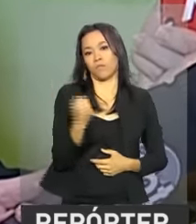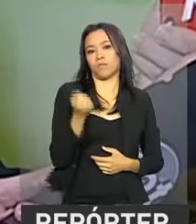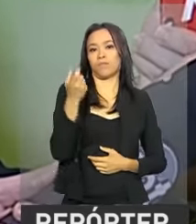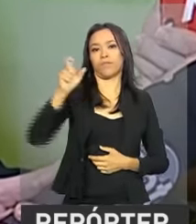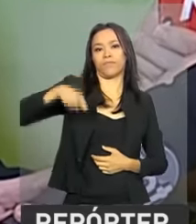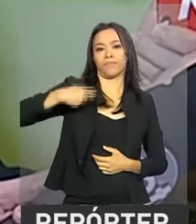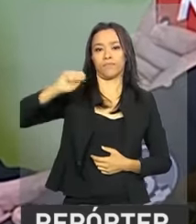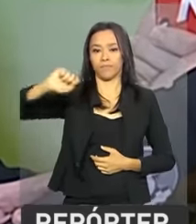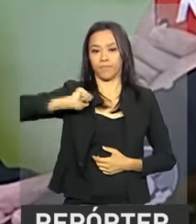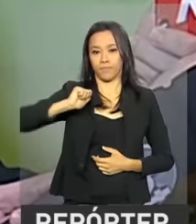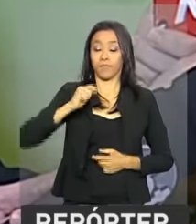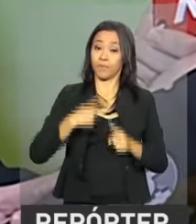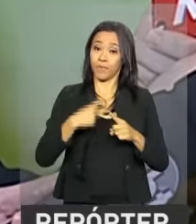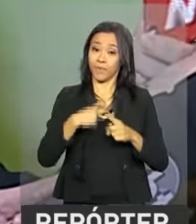que tava previsto pelo Bolsa Família